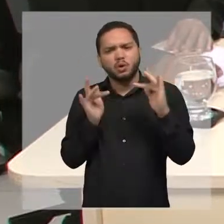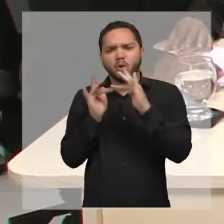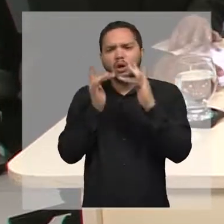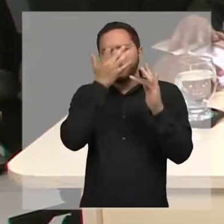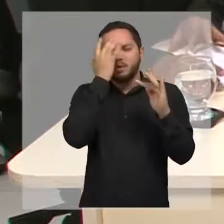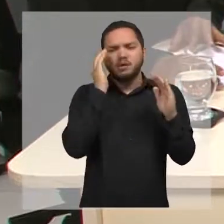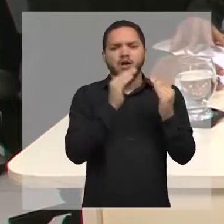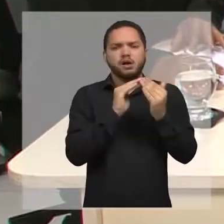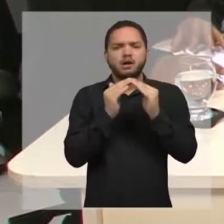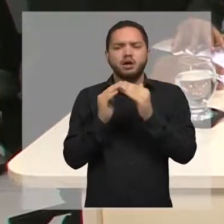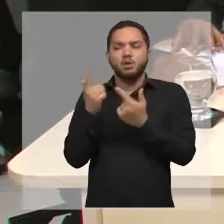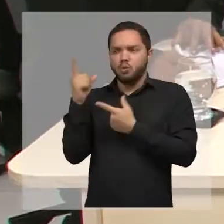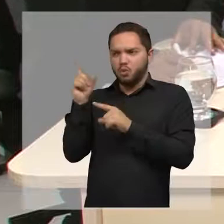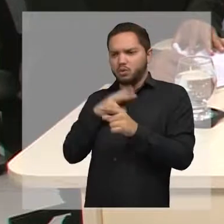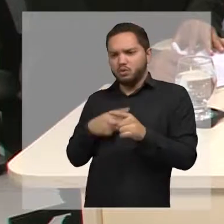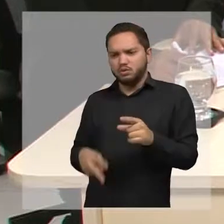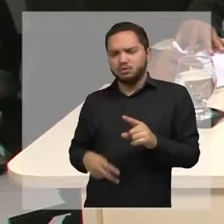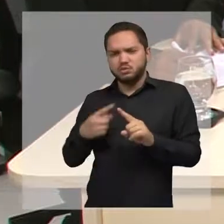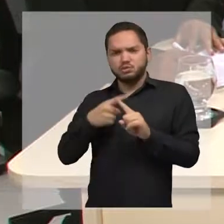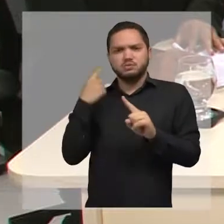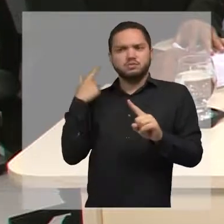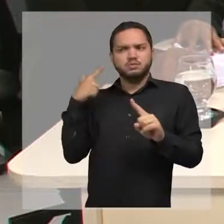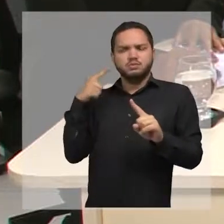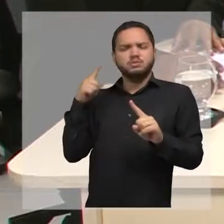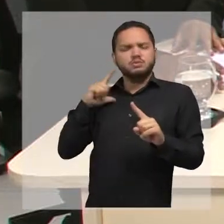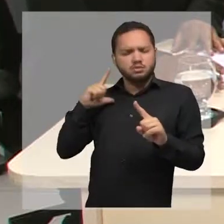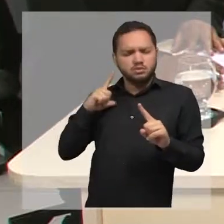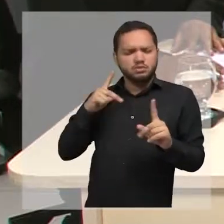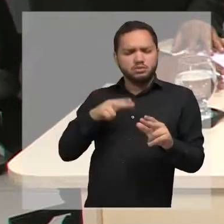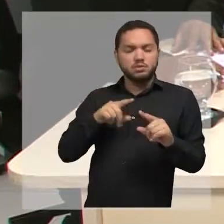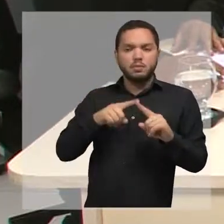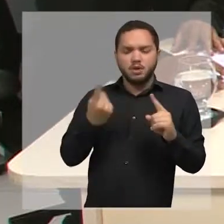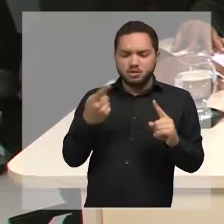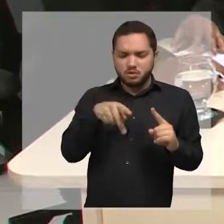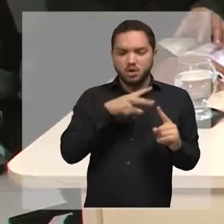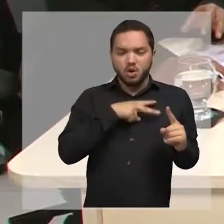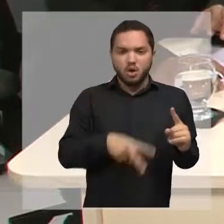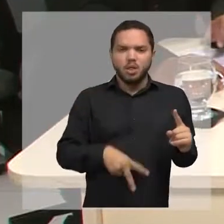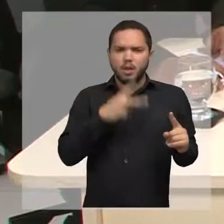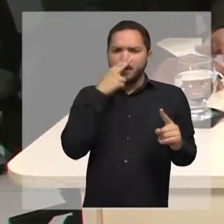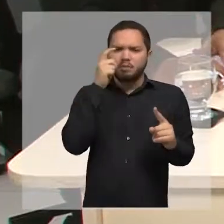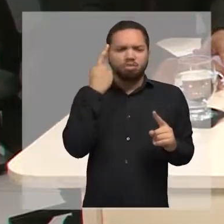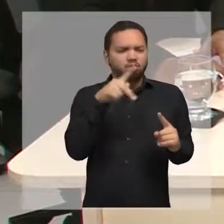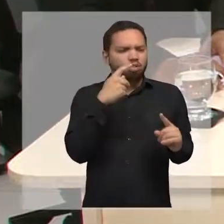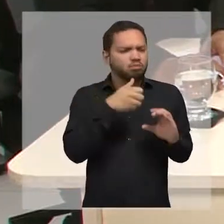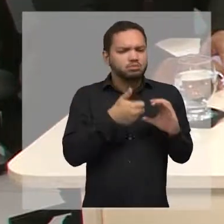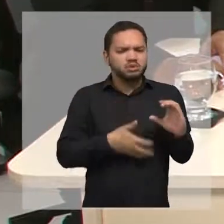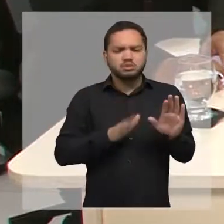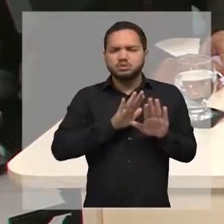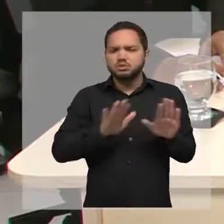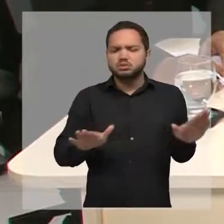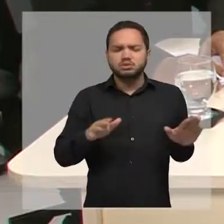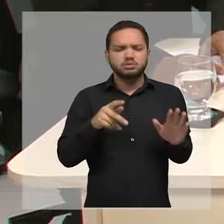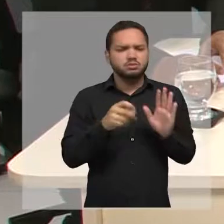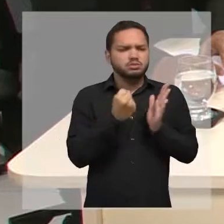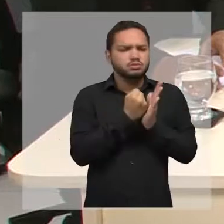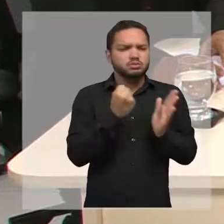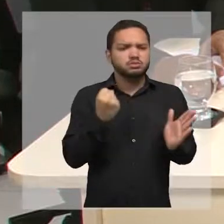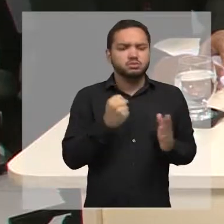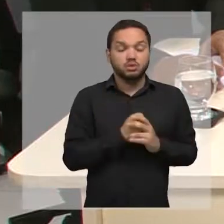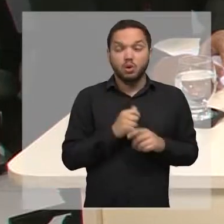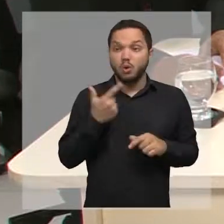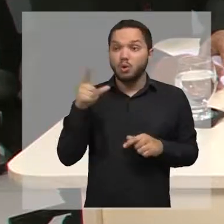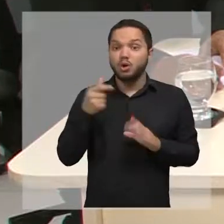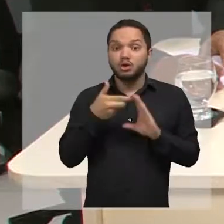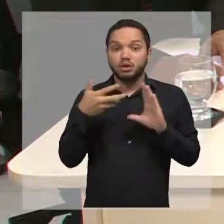de comunidade, né? Isso. Não que os outros antecessores dele não tivessem, mas ele especificamente tem essa característica. E uma outra